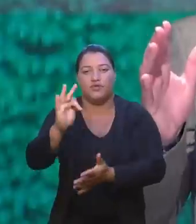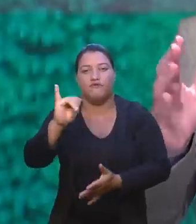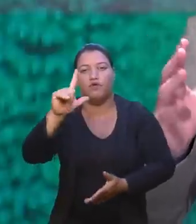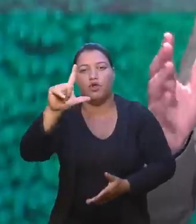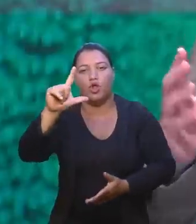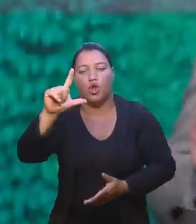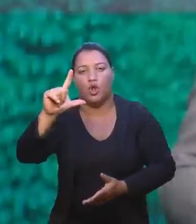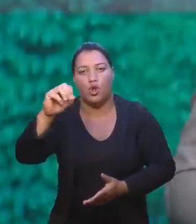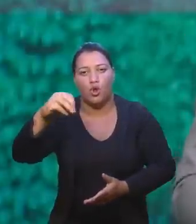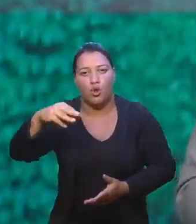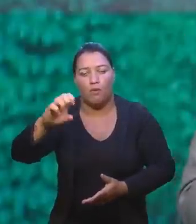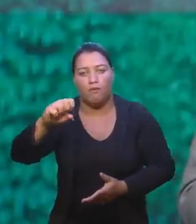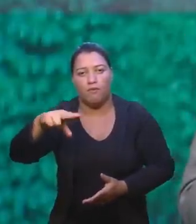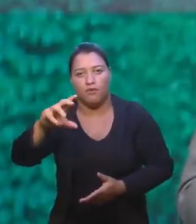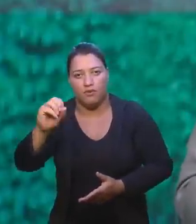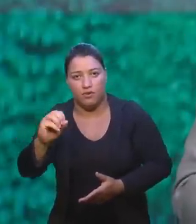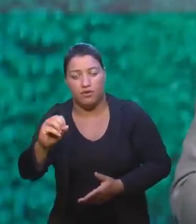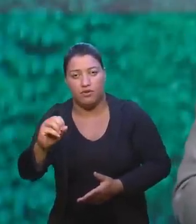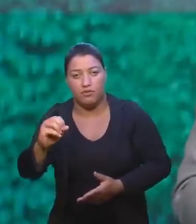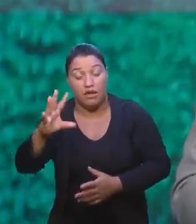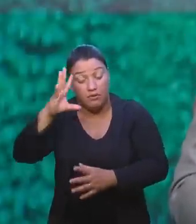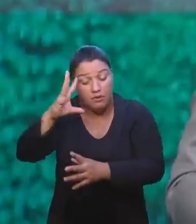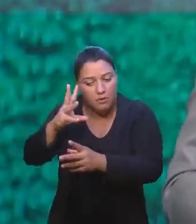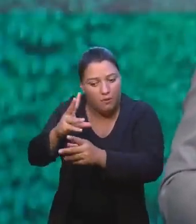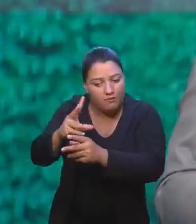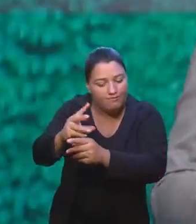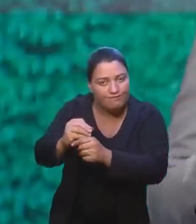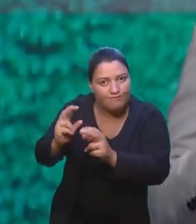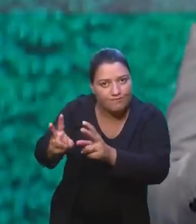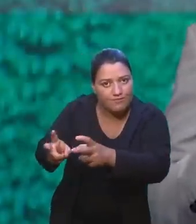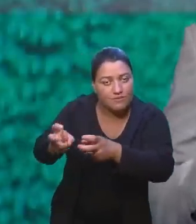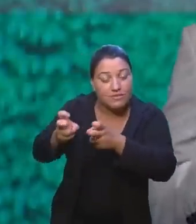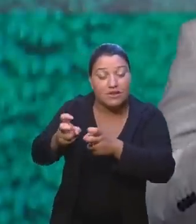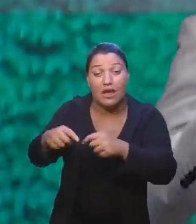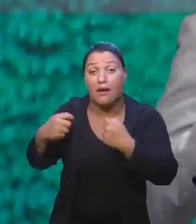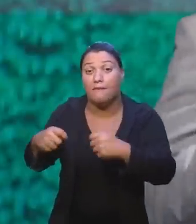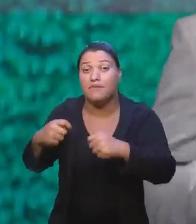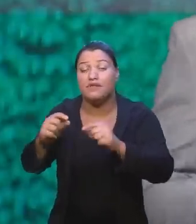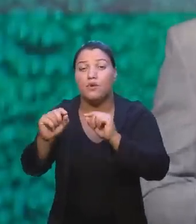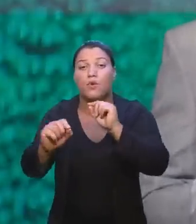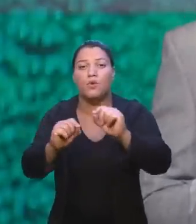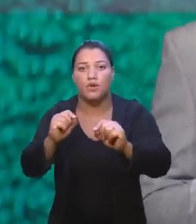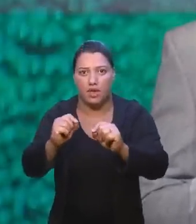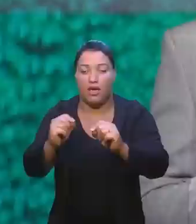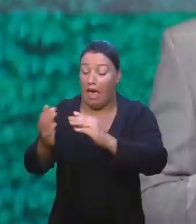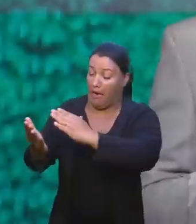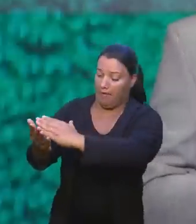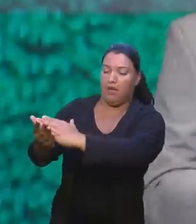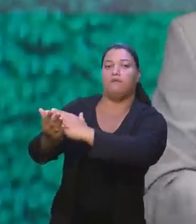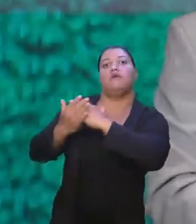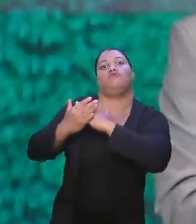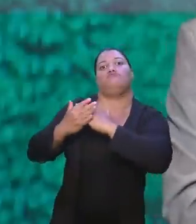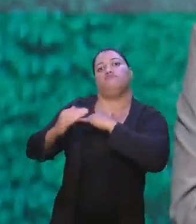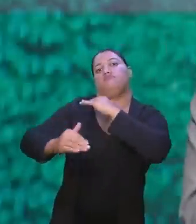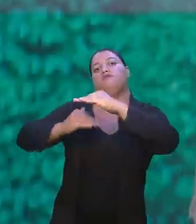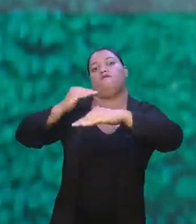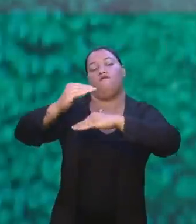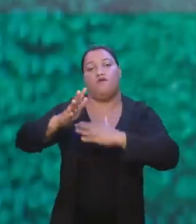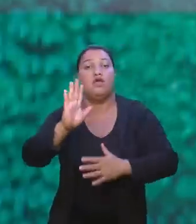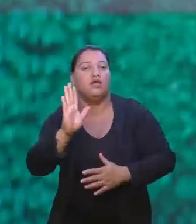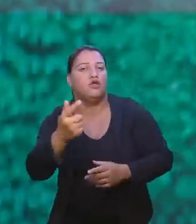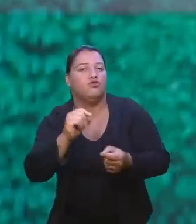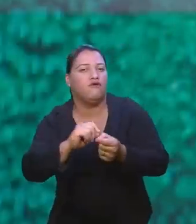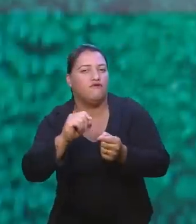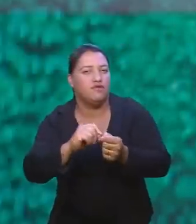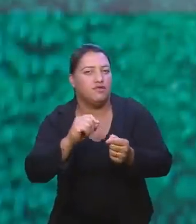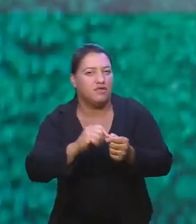ter uma compreensão notável. E isso nós temos que converter a nosso favor. Até fizemos, brincamos lá em